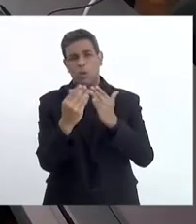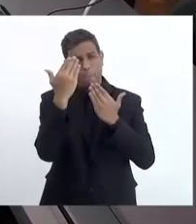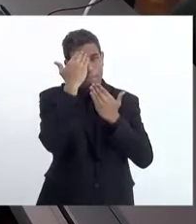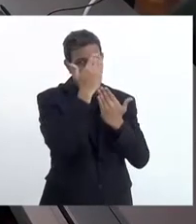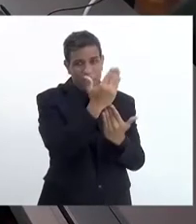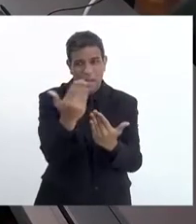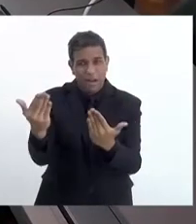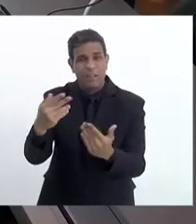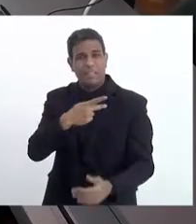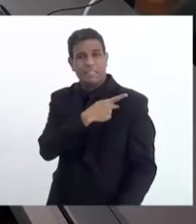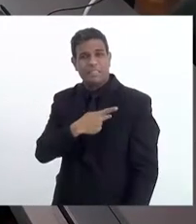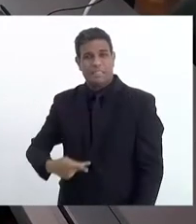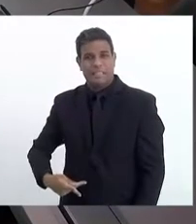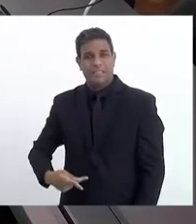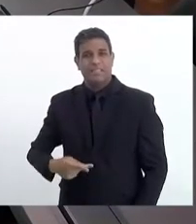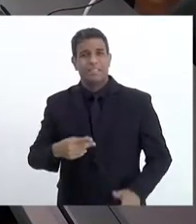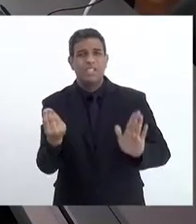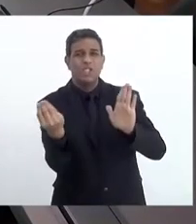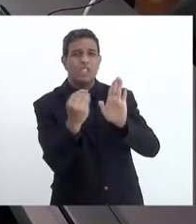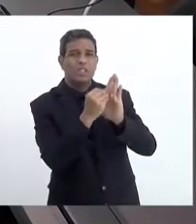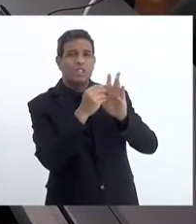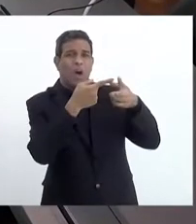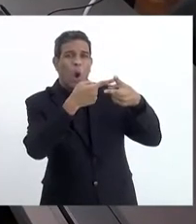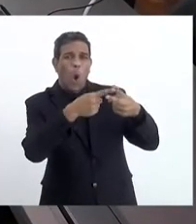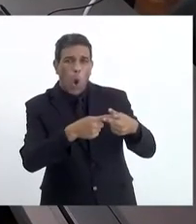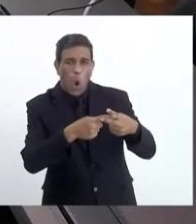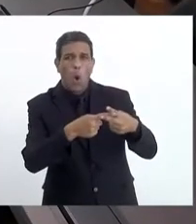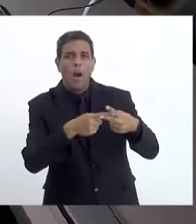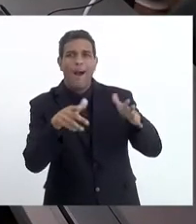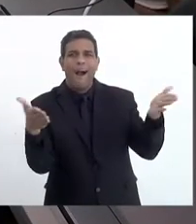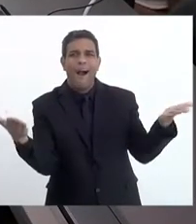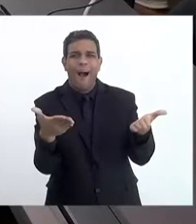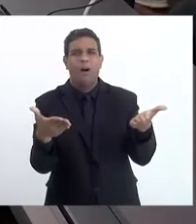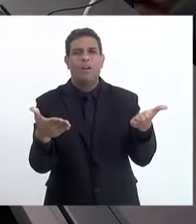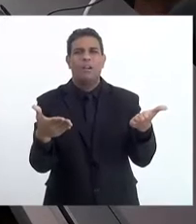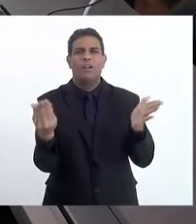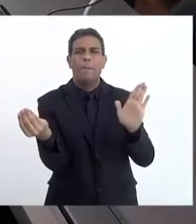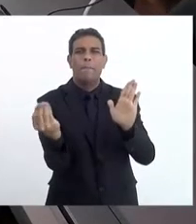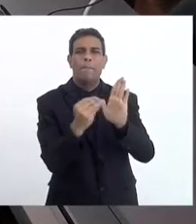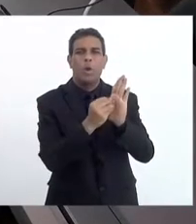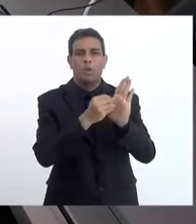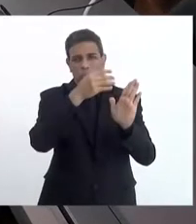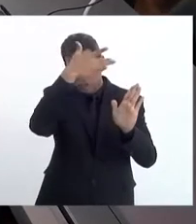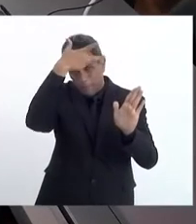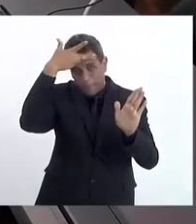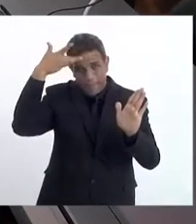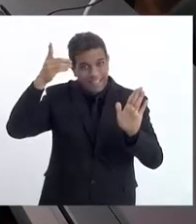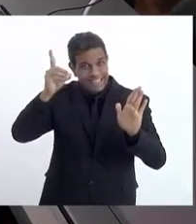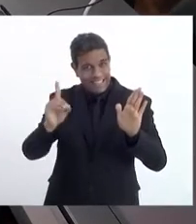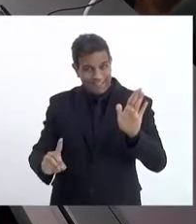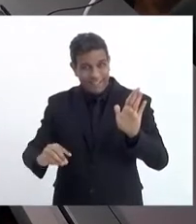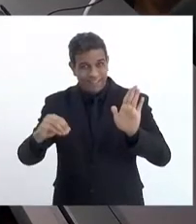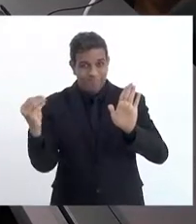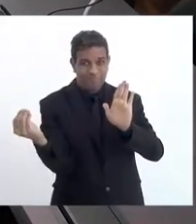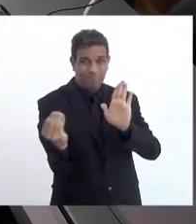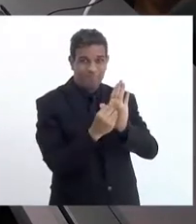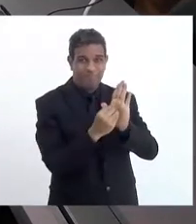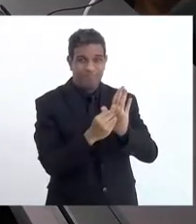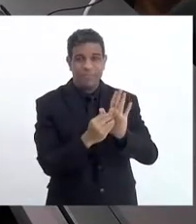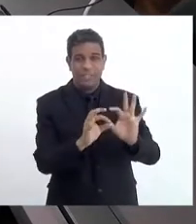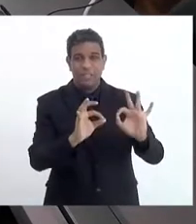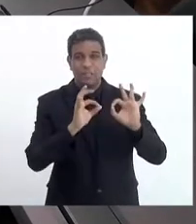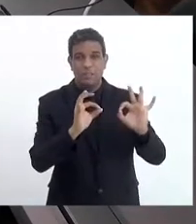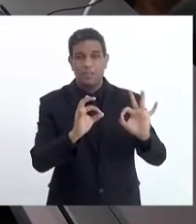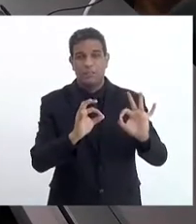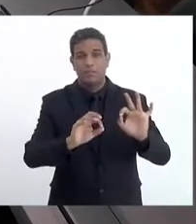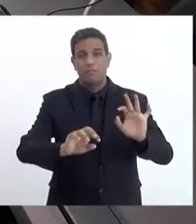Márcio Pacheco. Só para ajustar o texto ao conteúdo atual. Muito as pessoas adequado. Com deficiência.